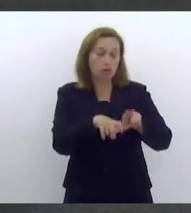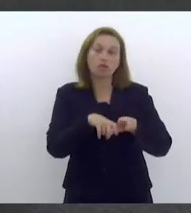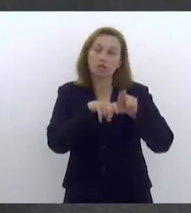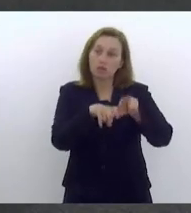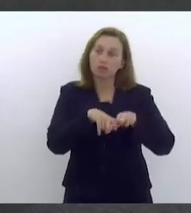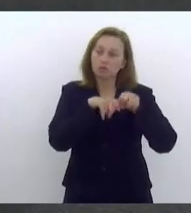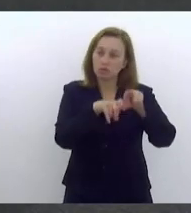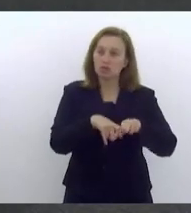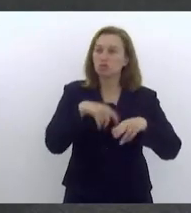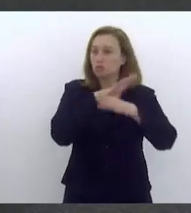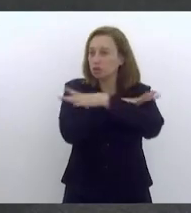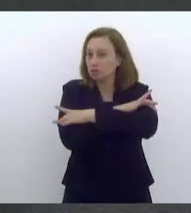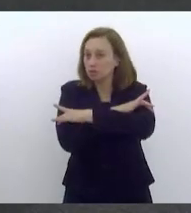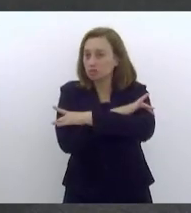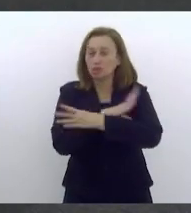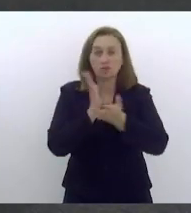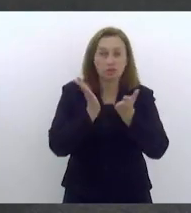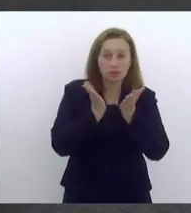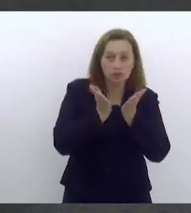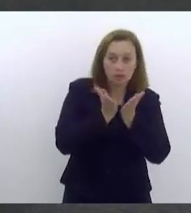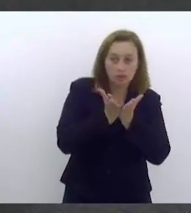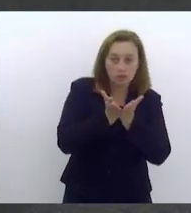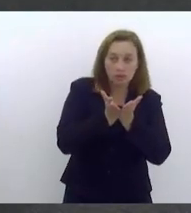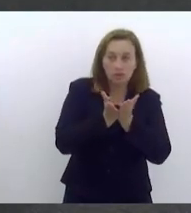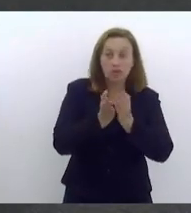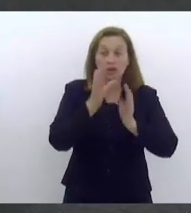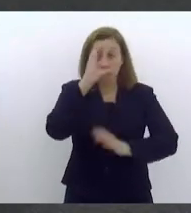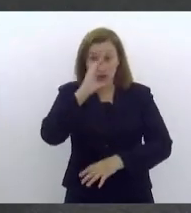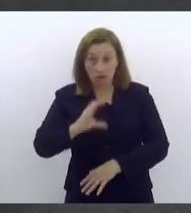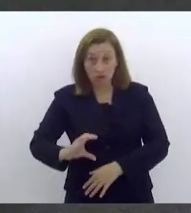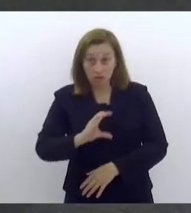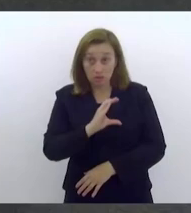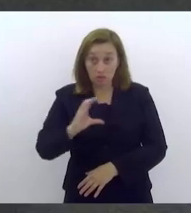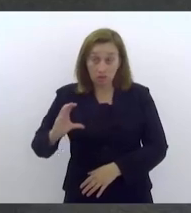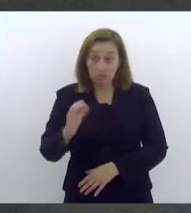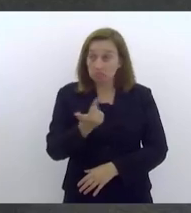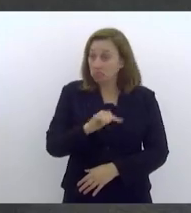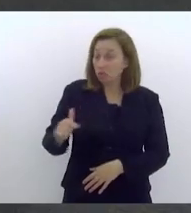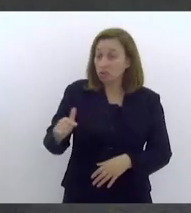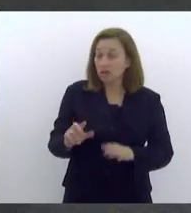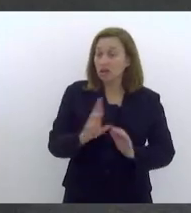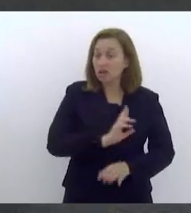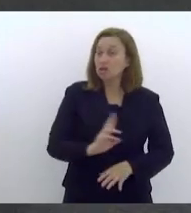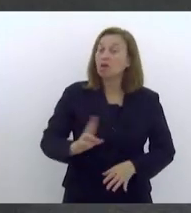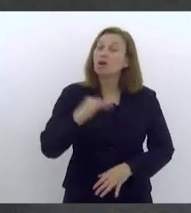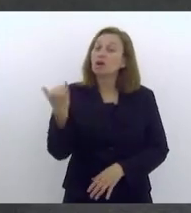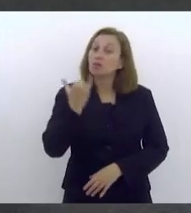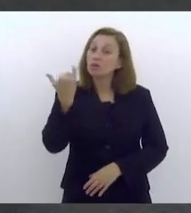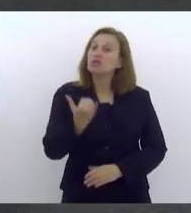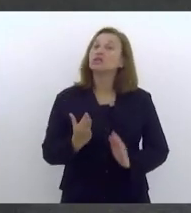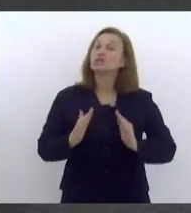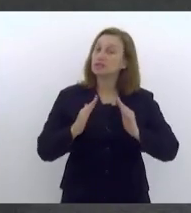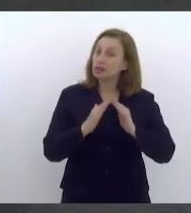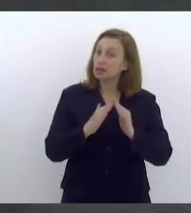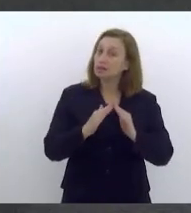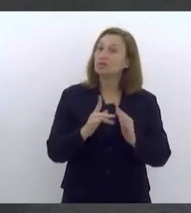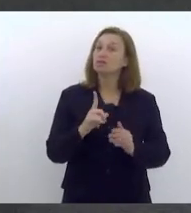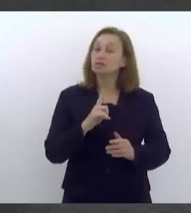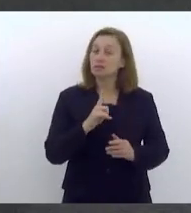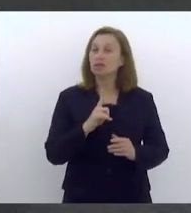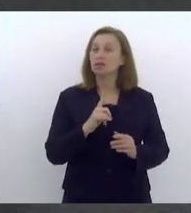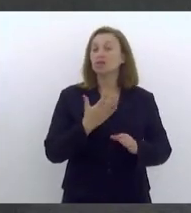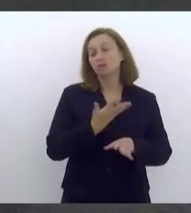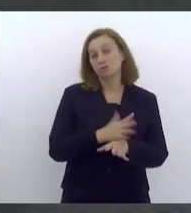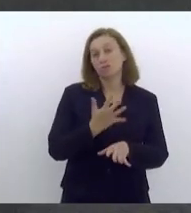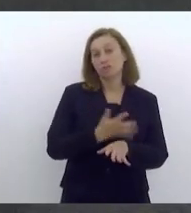umbandistas, evangélicos, católicos, não ter religião, e é importante que esta casa tenha isso como